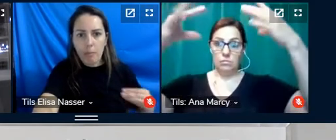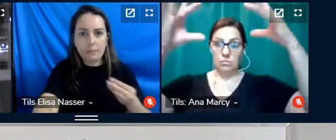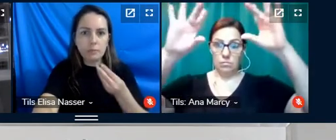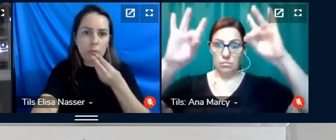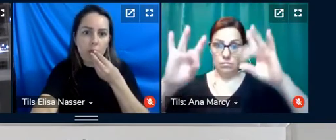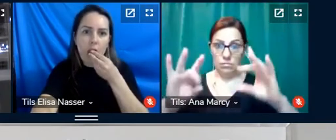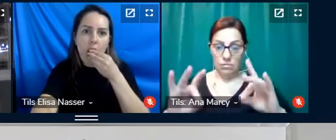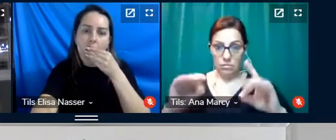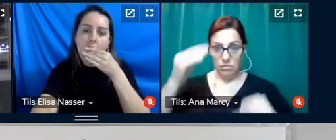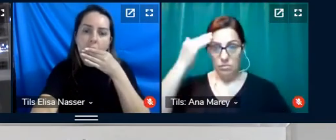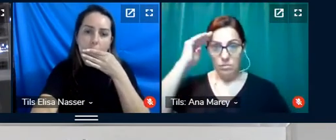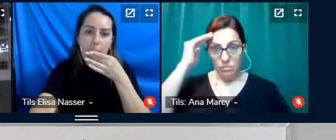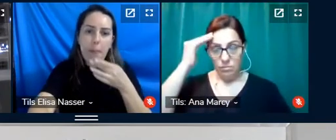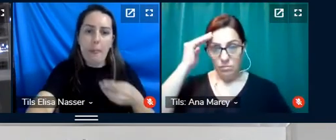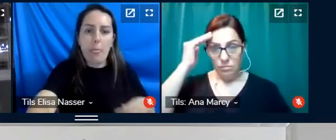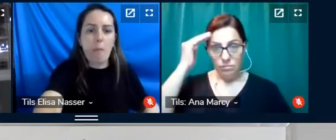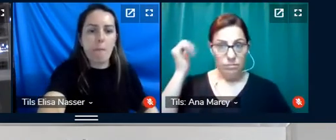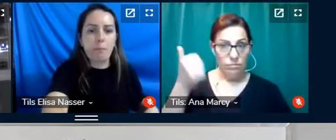Tudo bem, gente?